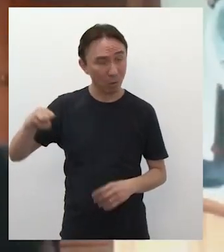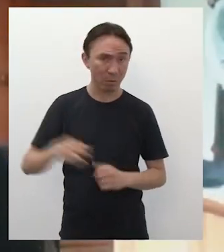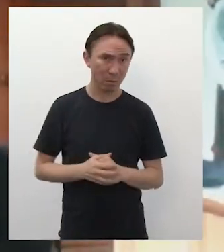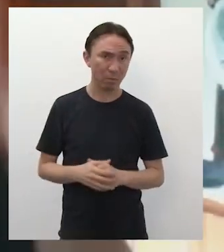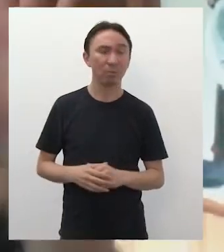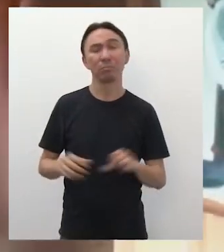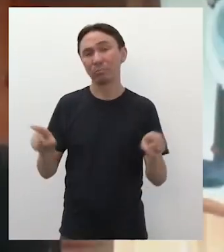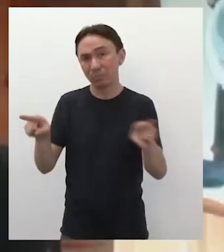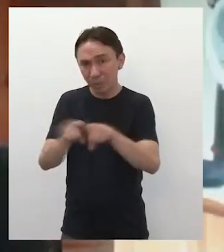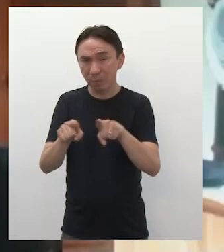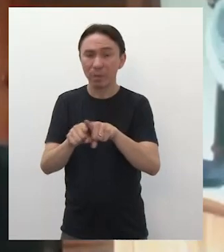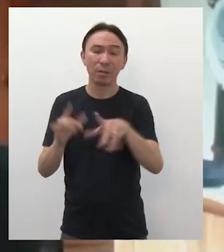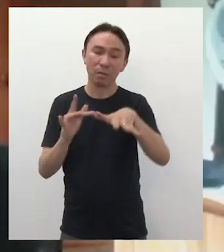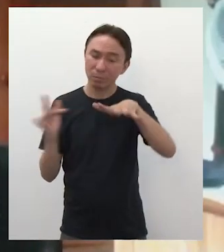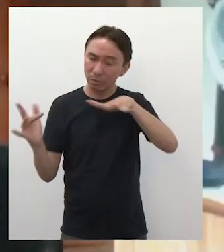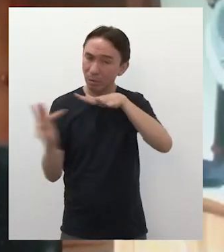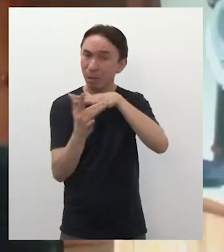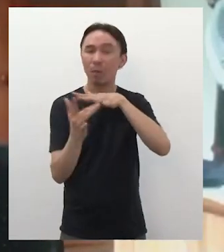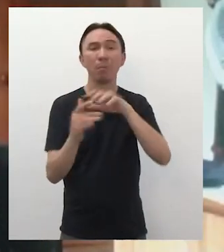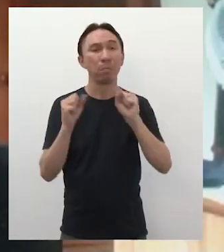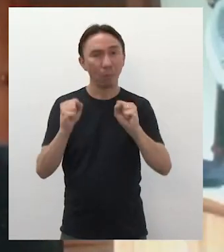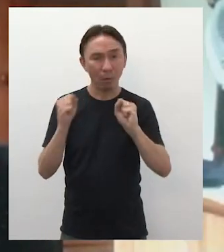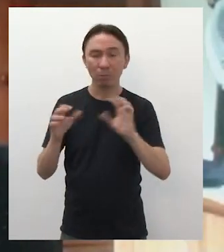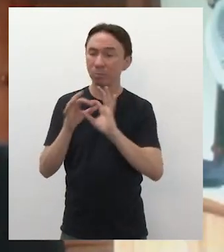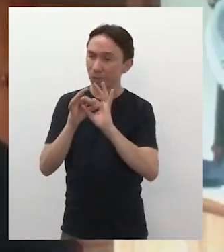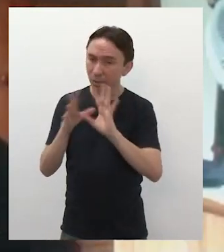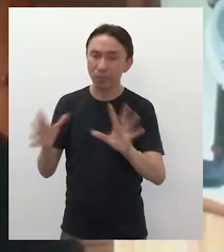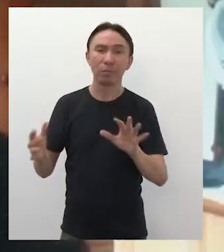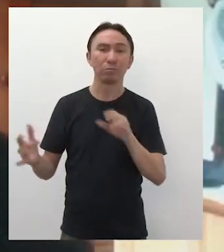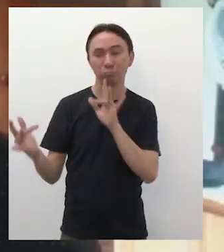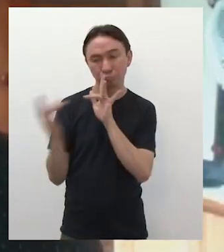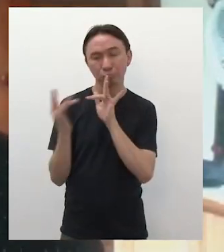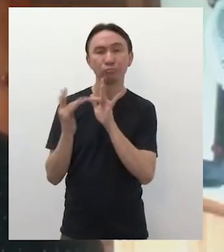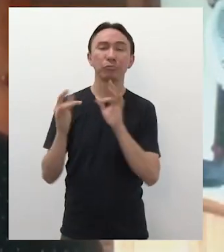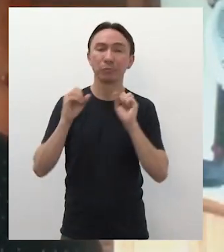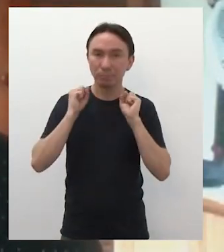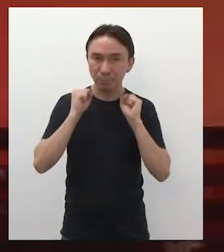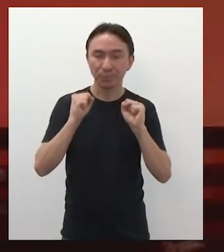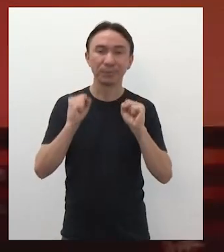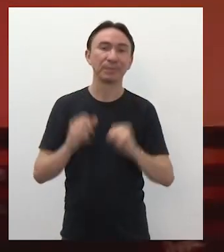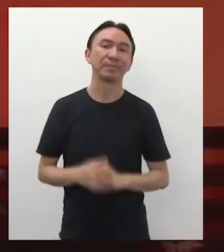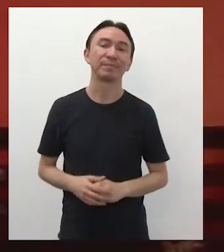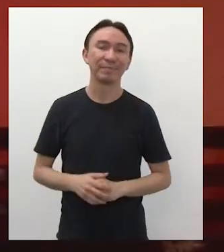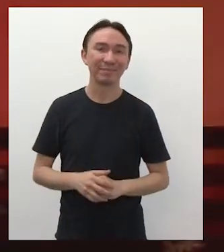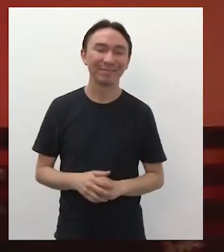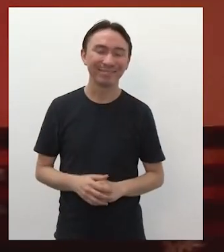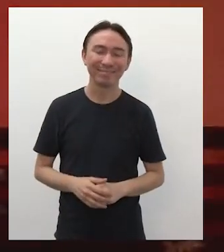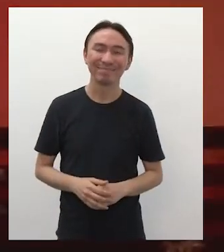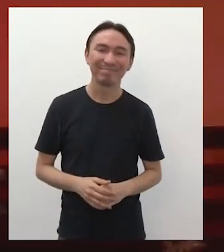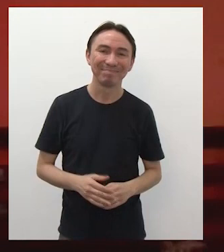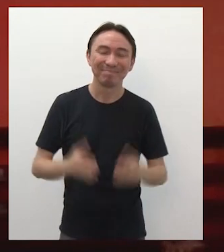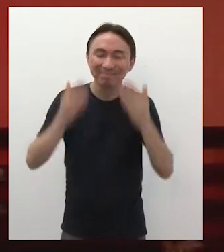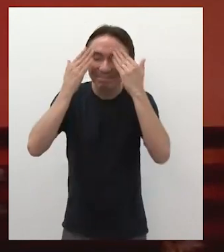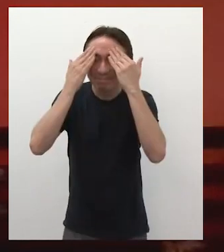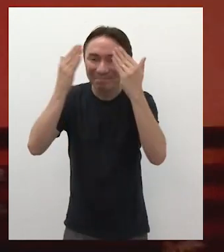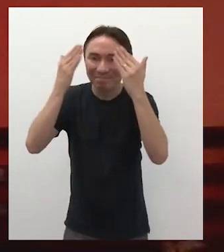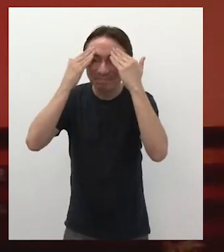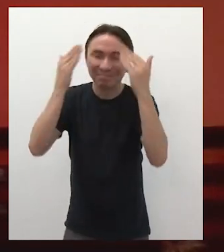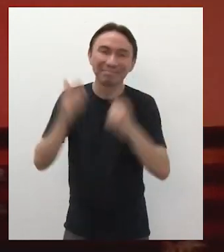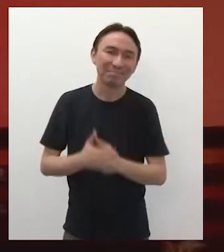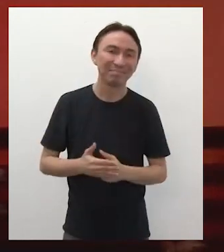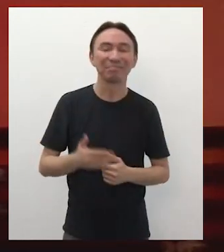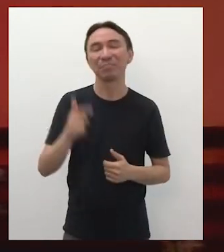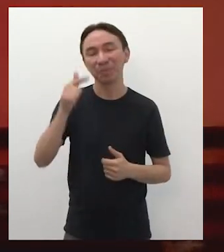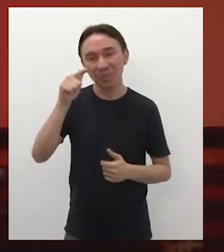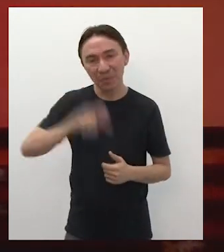né? Alguma coisa, nós estamos à disposição sempre, viu, Silene? Tá ok, Flávia. Olha, muito obrigada. Eu torno a agradecer